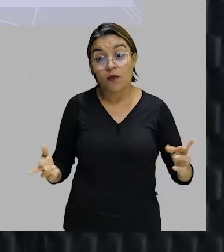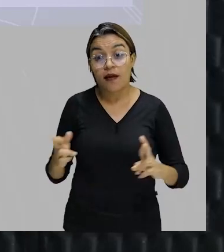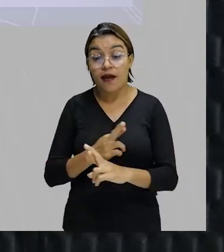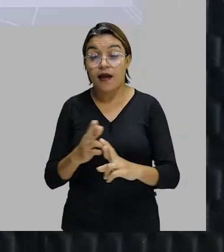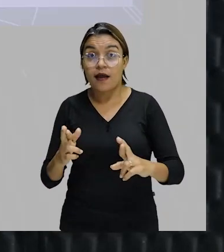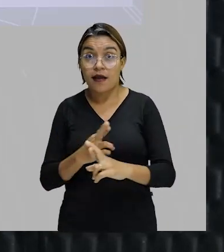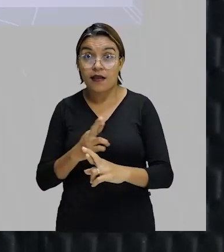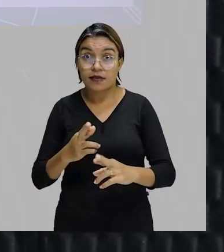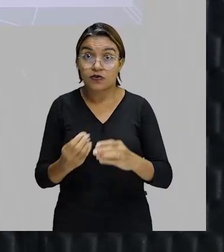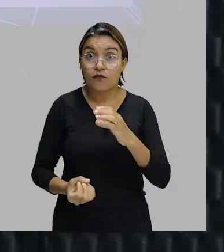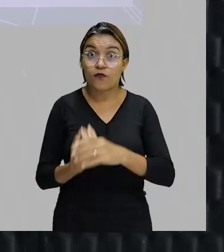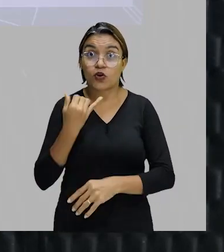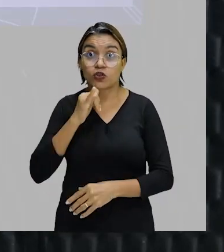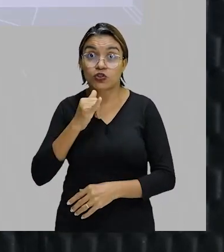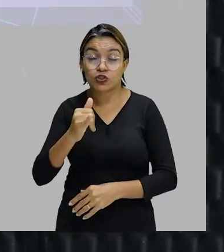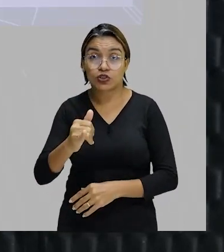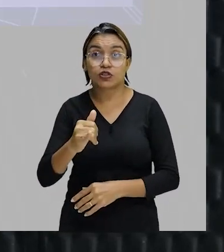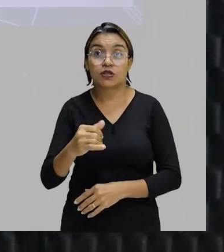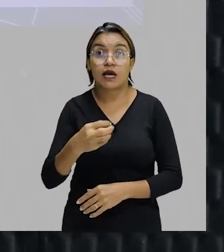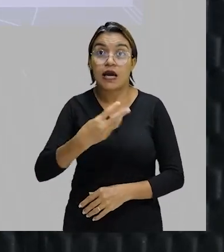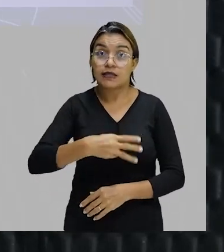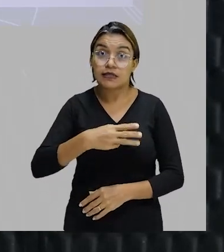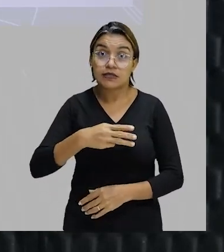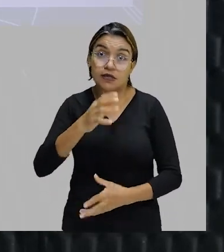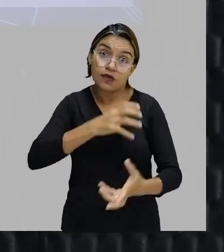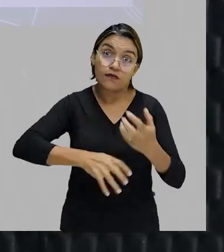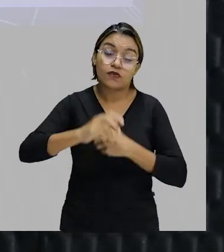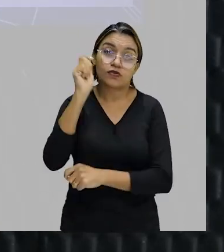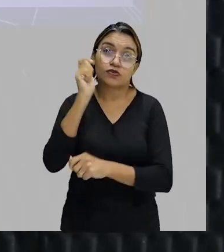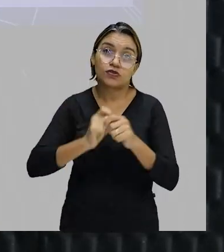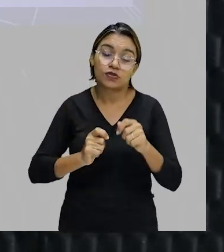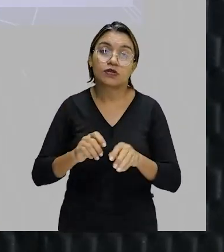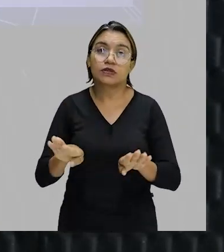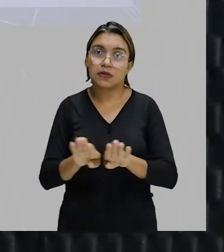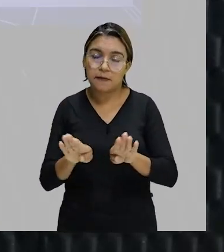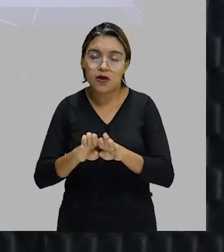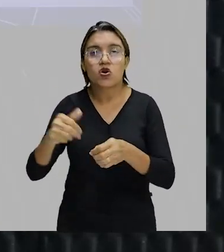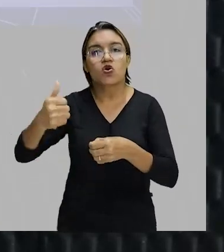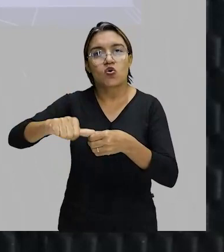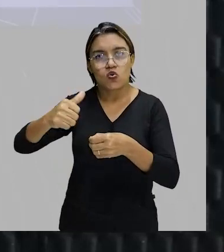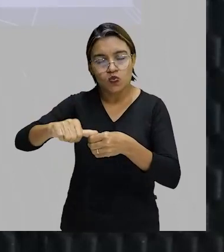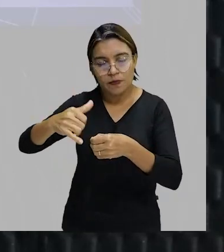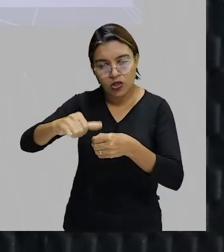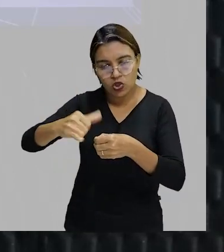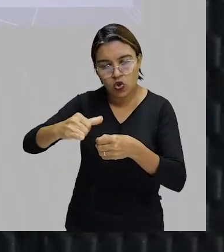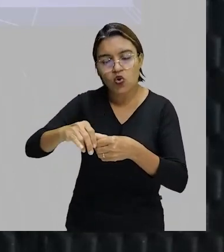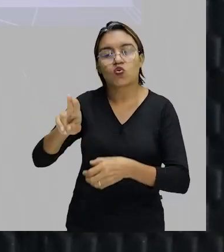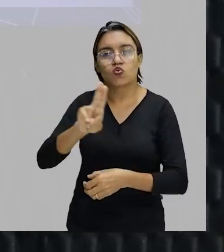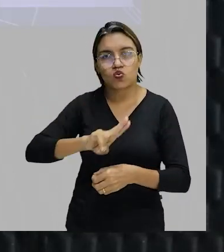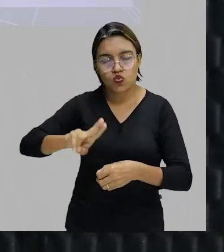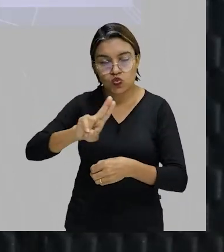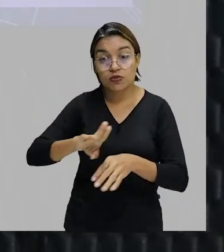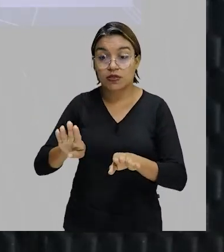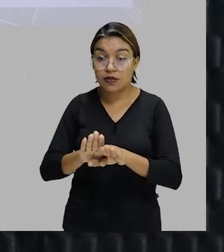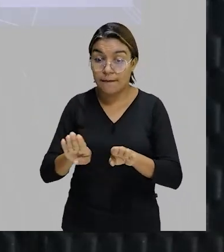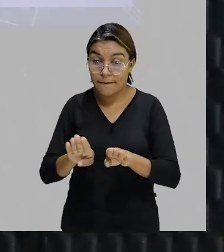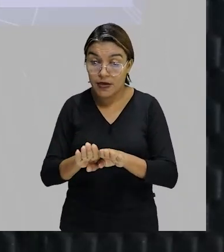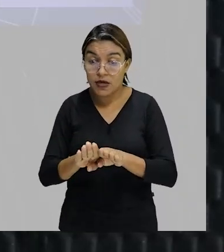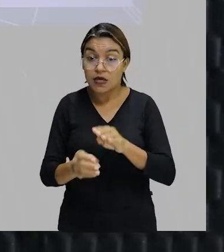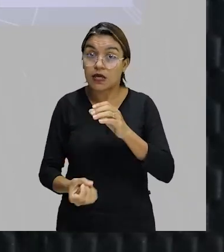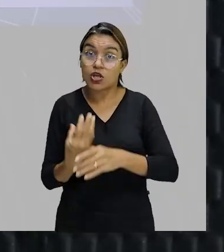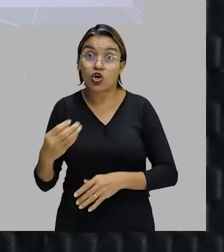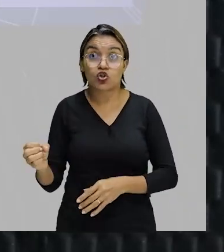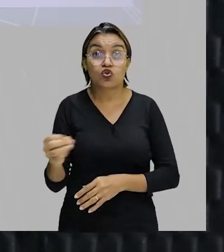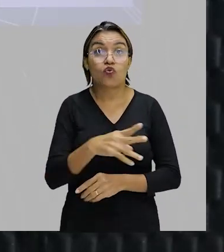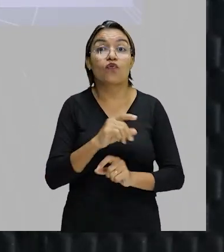fonte de energia, galera, tá? A terceira revolução industrial ainda vai usar o petróleo em larga escala, mas ela traz também uma inovação. Ela